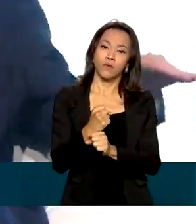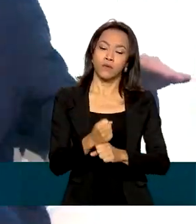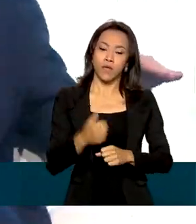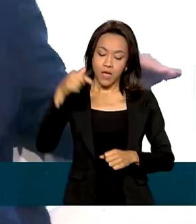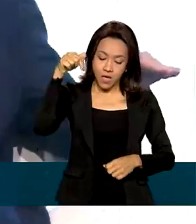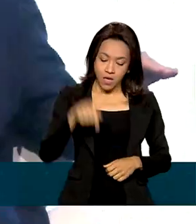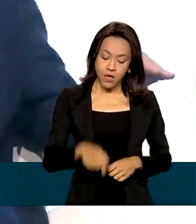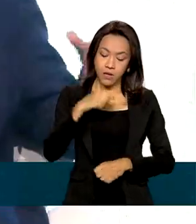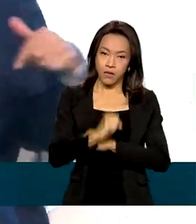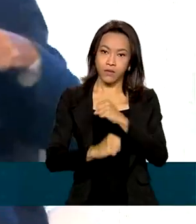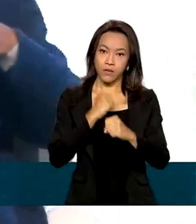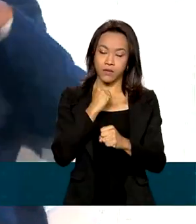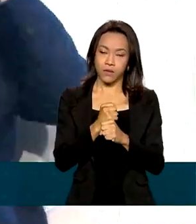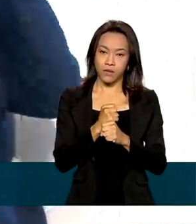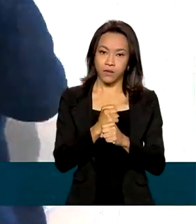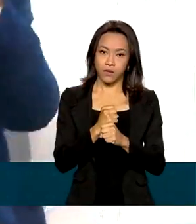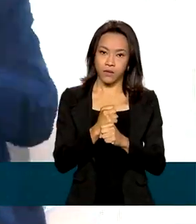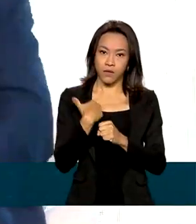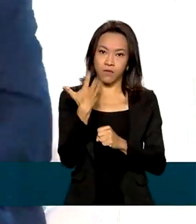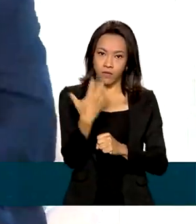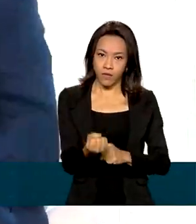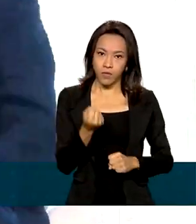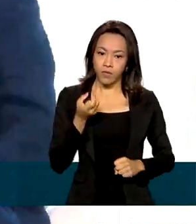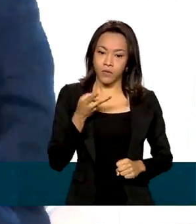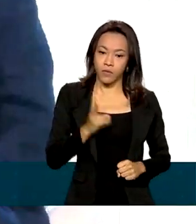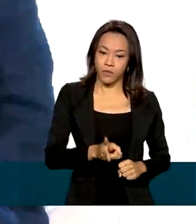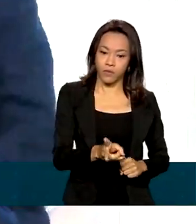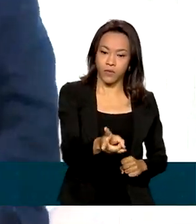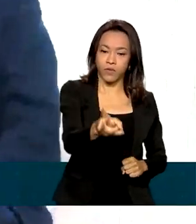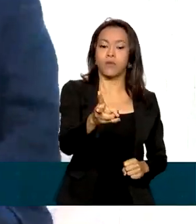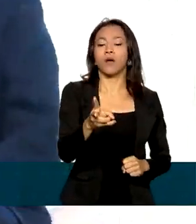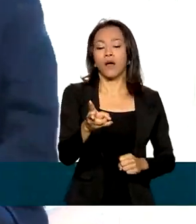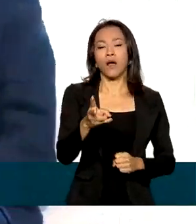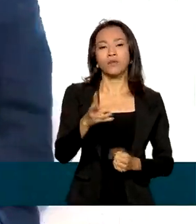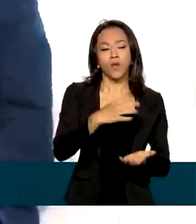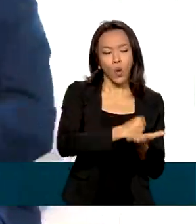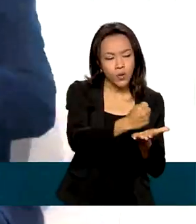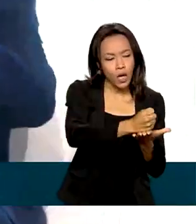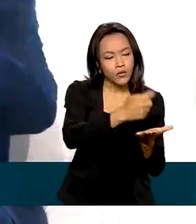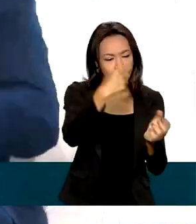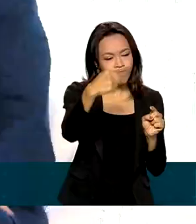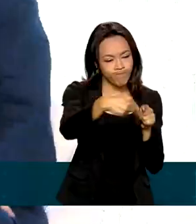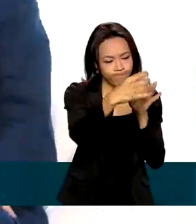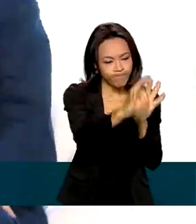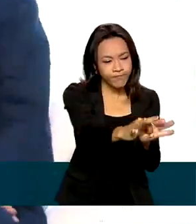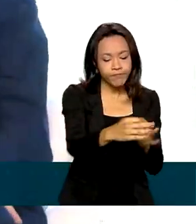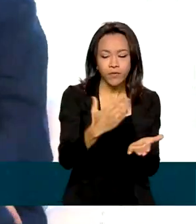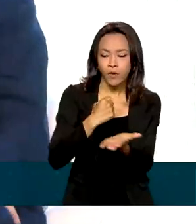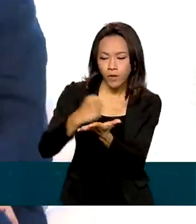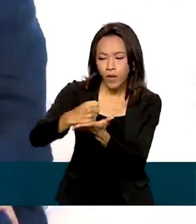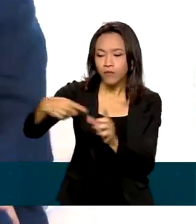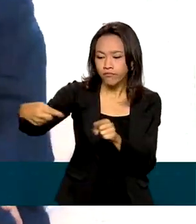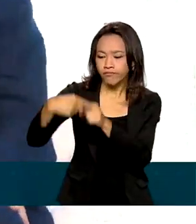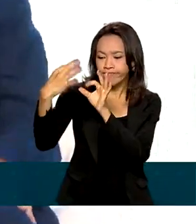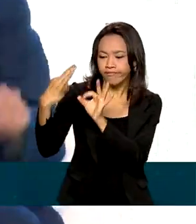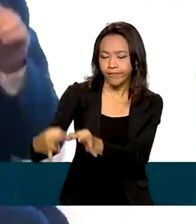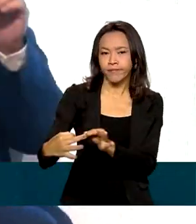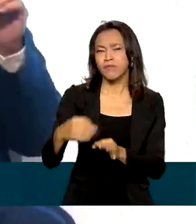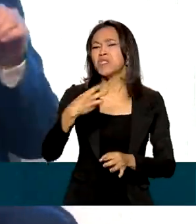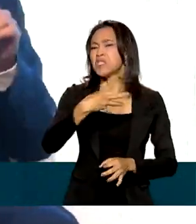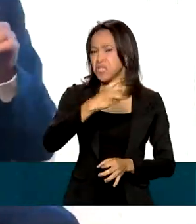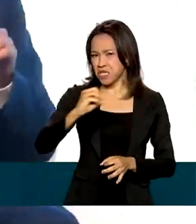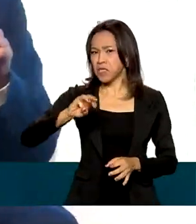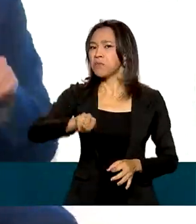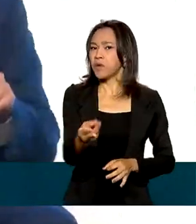Esse ano, nós vamos continuar fechando contratos, estimamos que mais 300 bilhões esse ano, então vamos